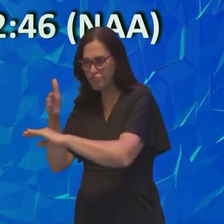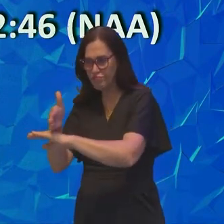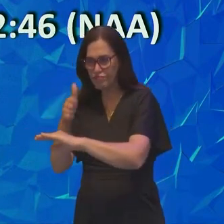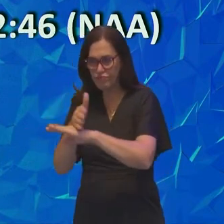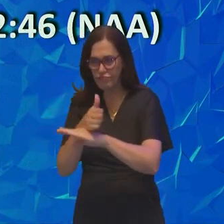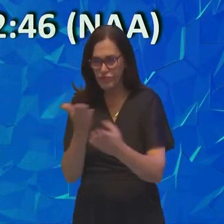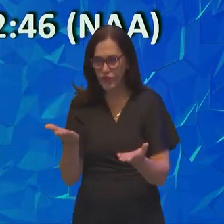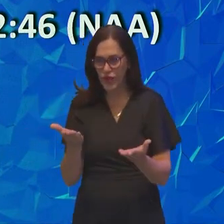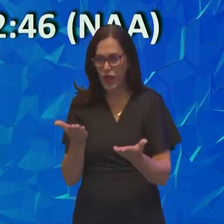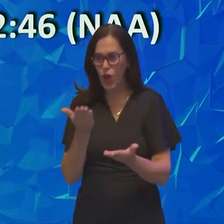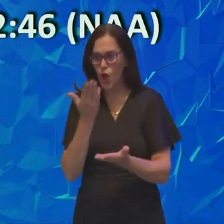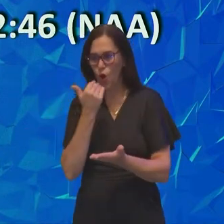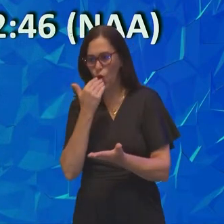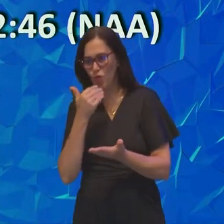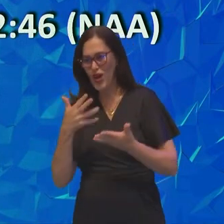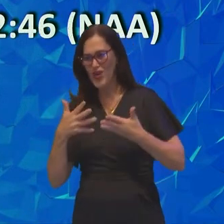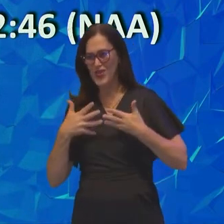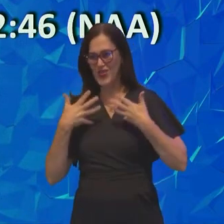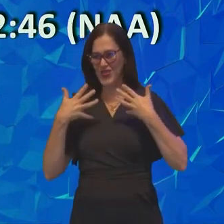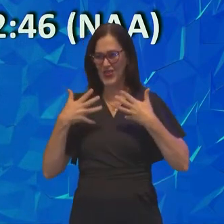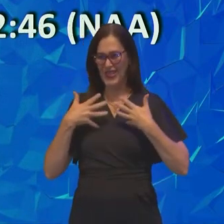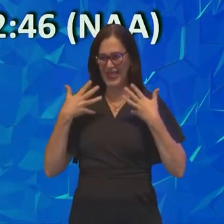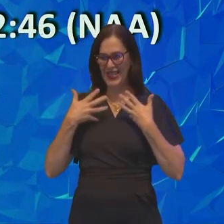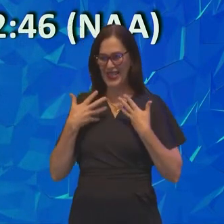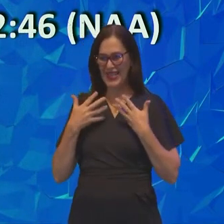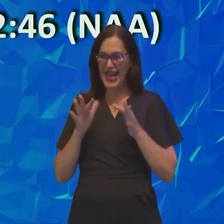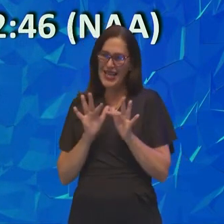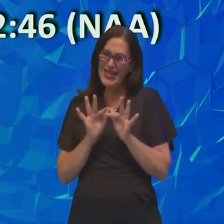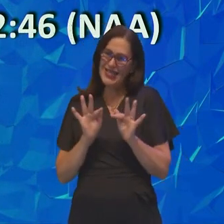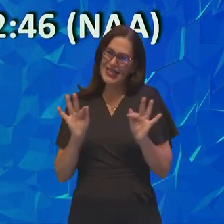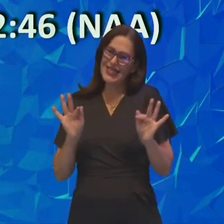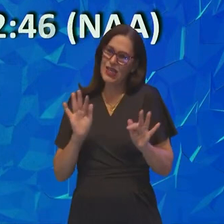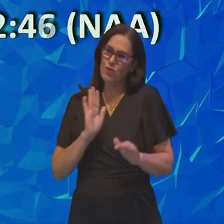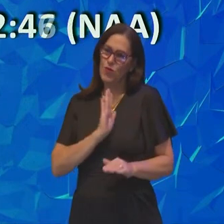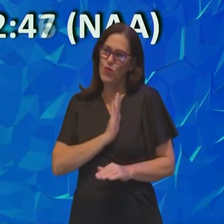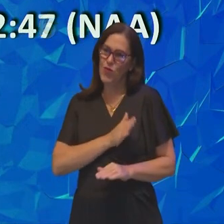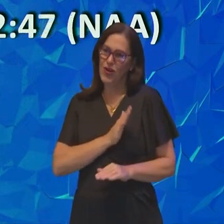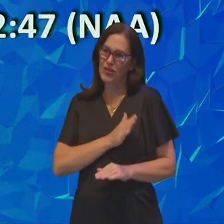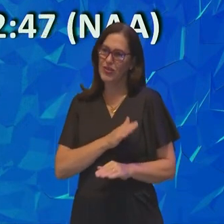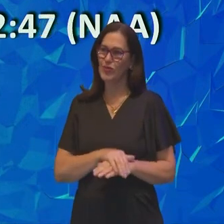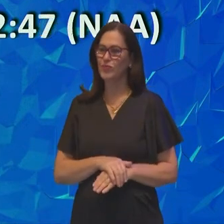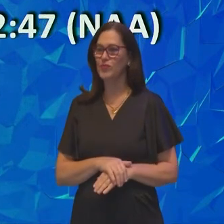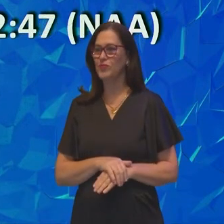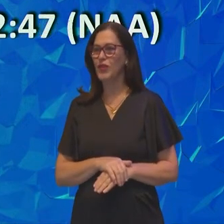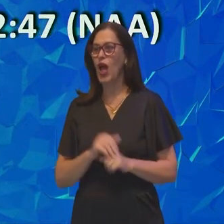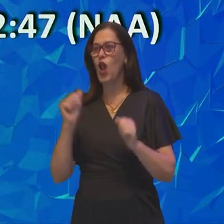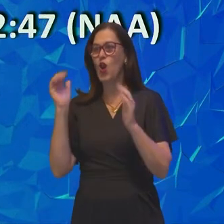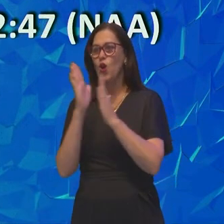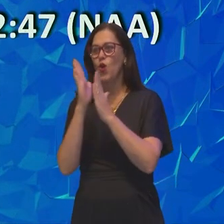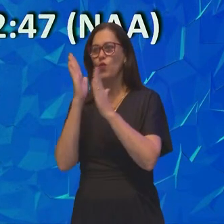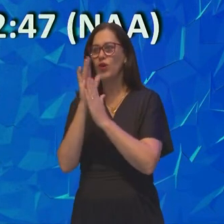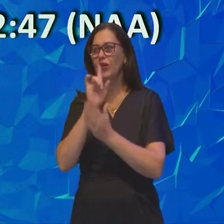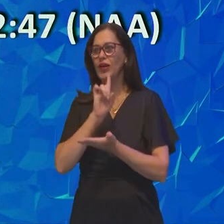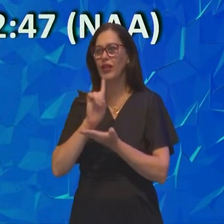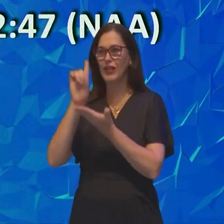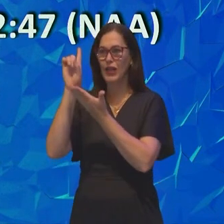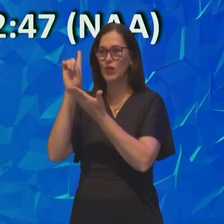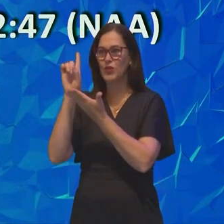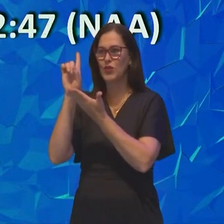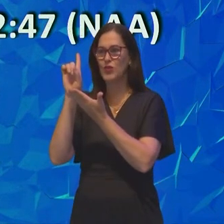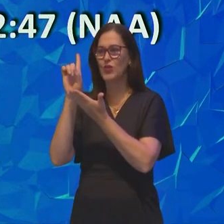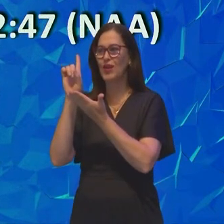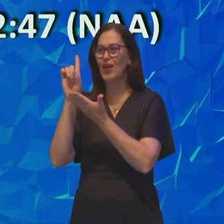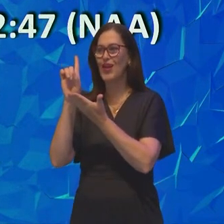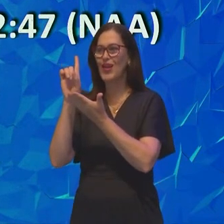as suas refeições com alegria e singeleza de coração, louvando a Deus e contando